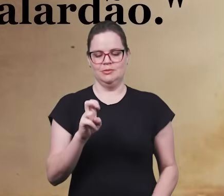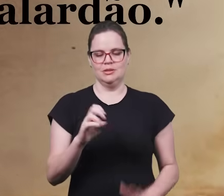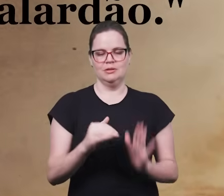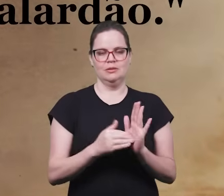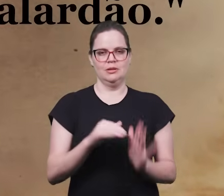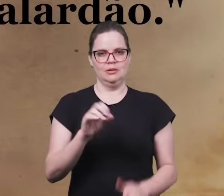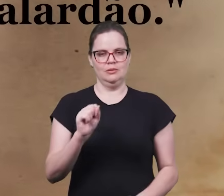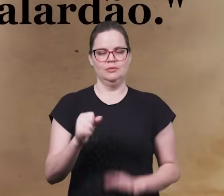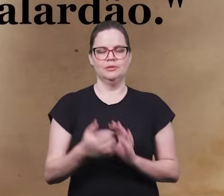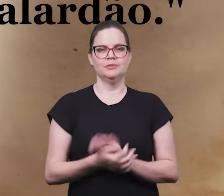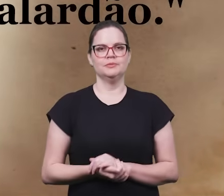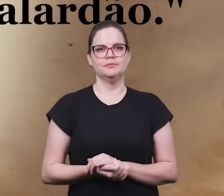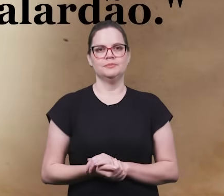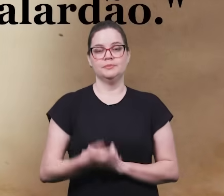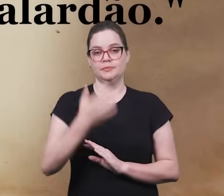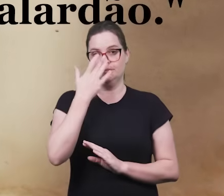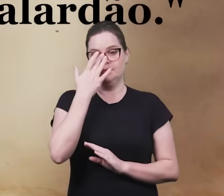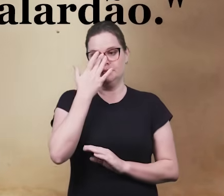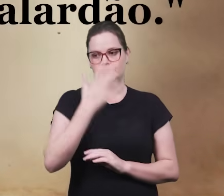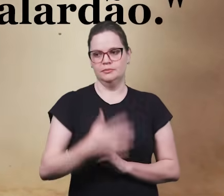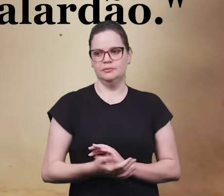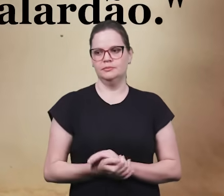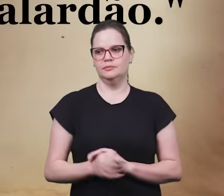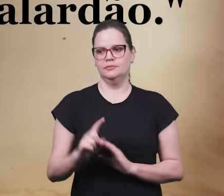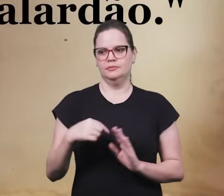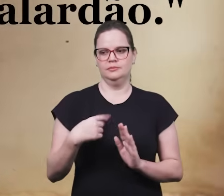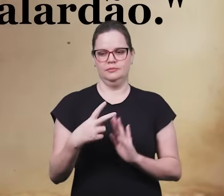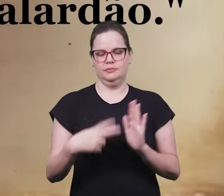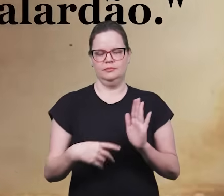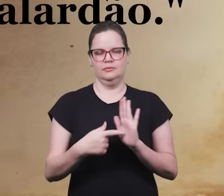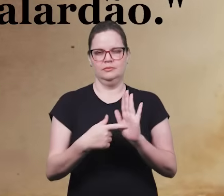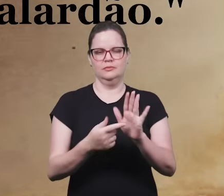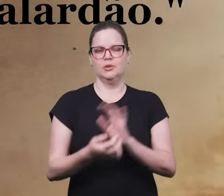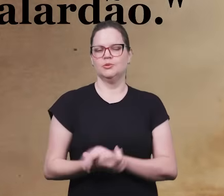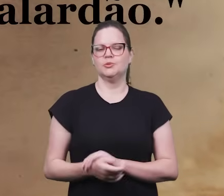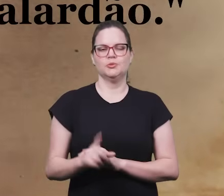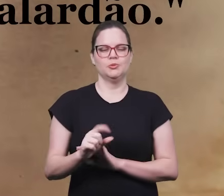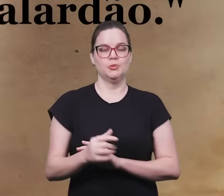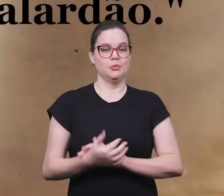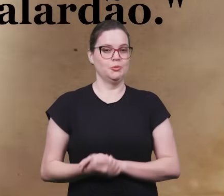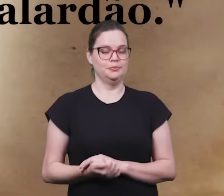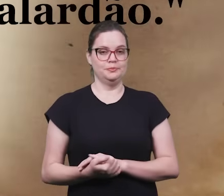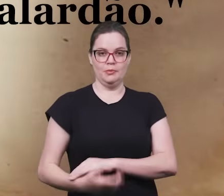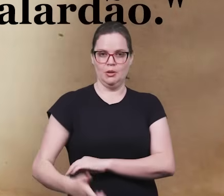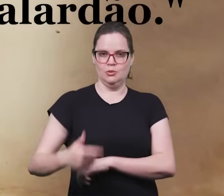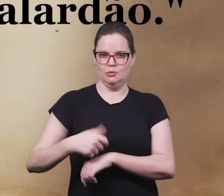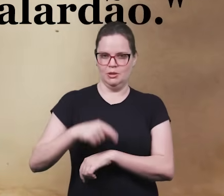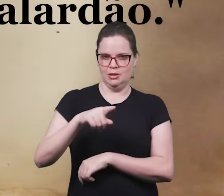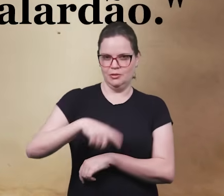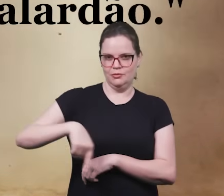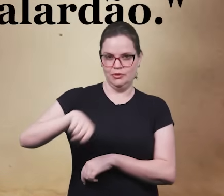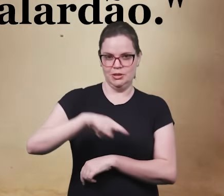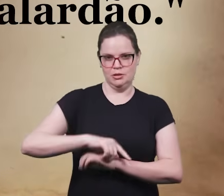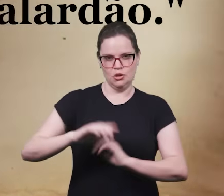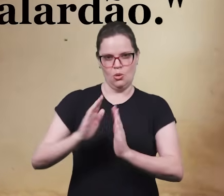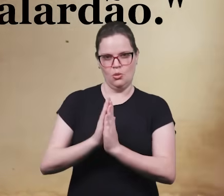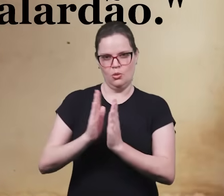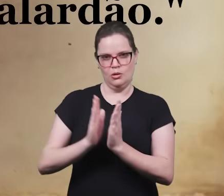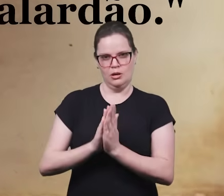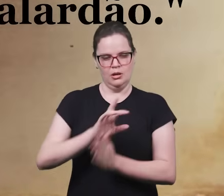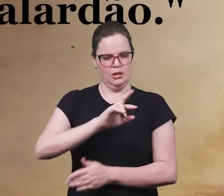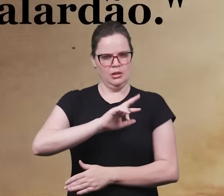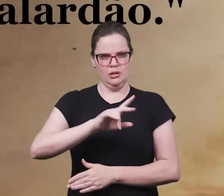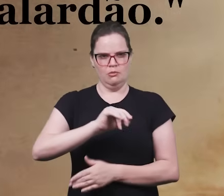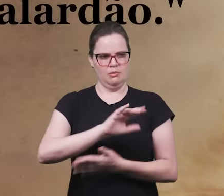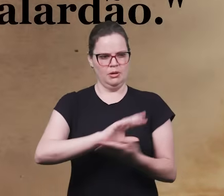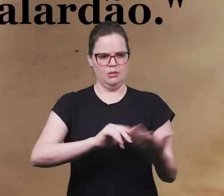primeiros versículos, o 5 e o 6, que diz assim: E quando orares, não sejas como os hipócritas,